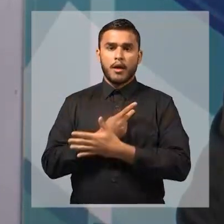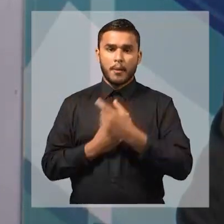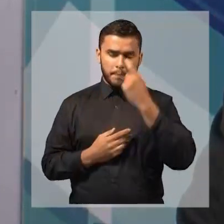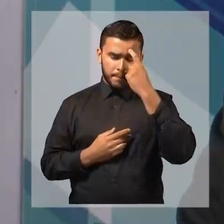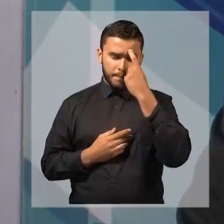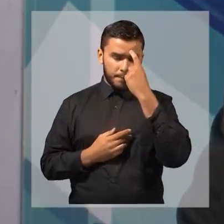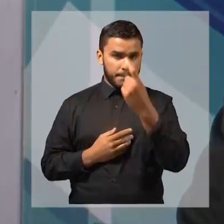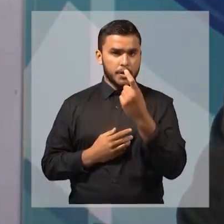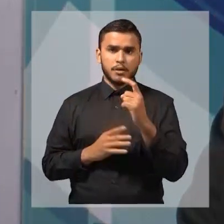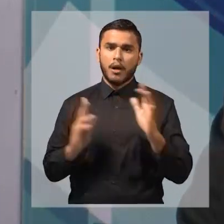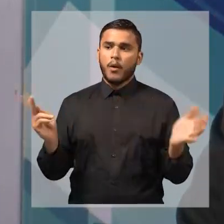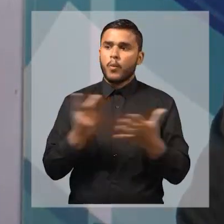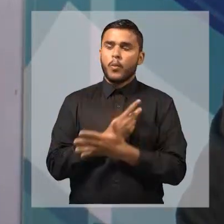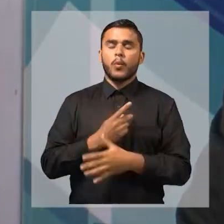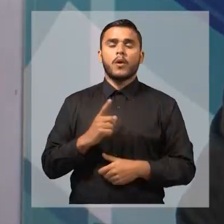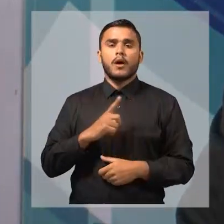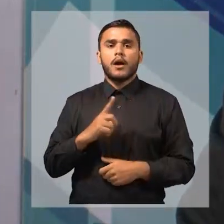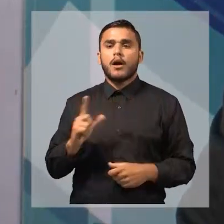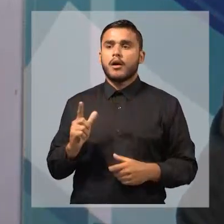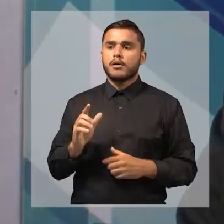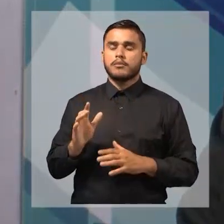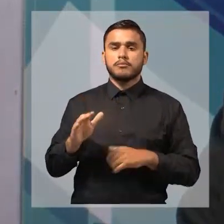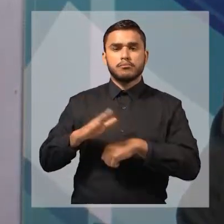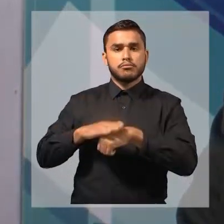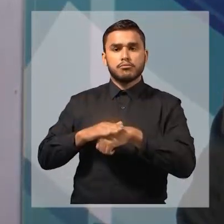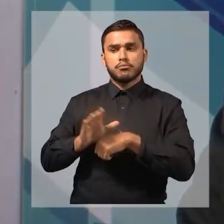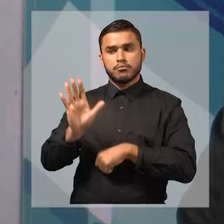portanto, preservar a autonomia de cada um.